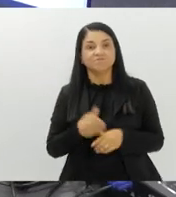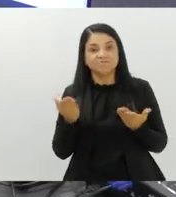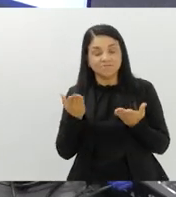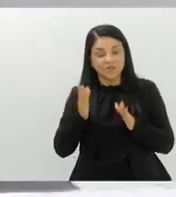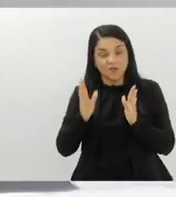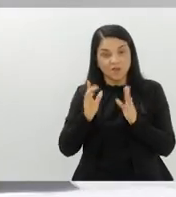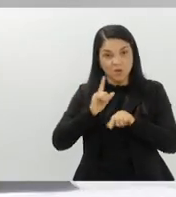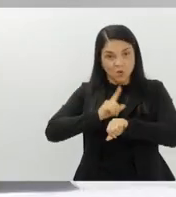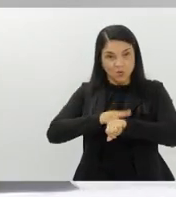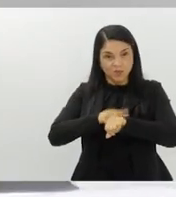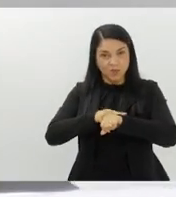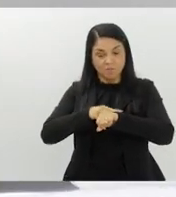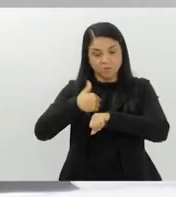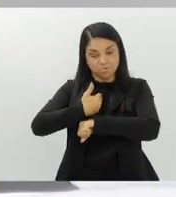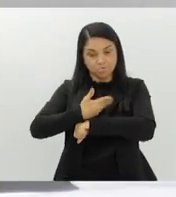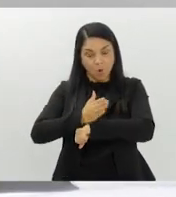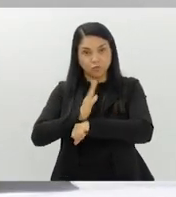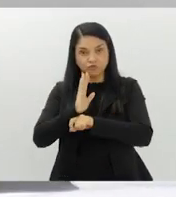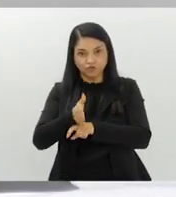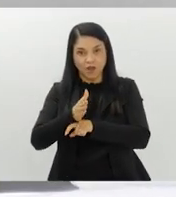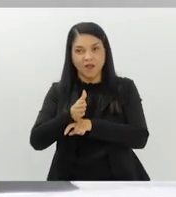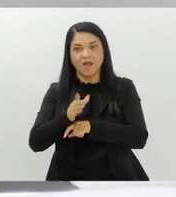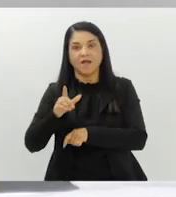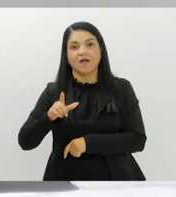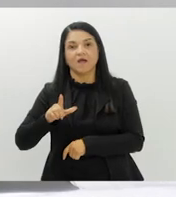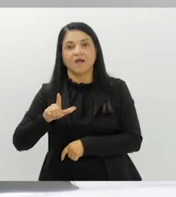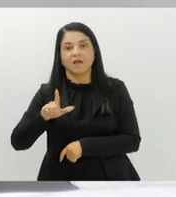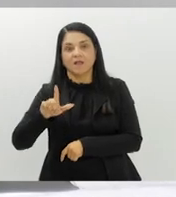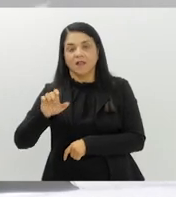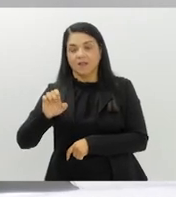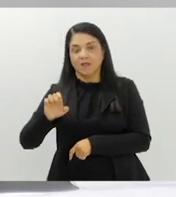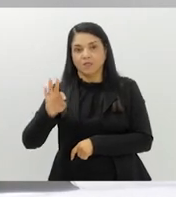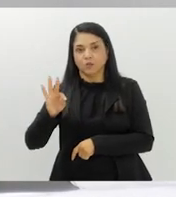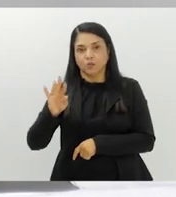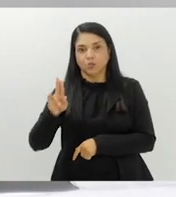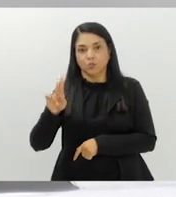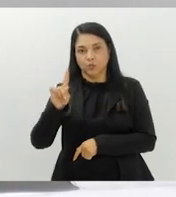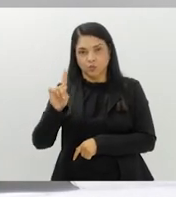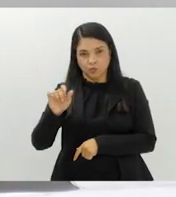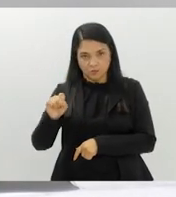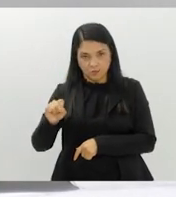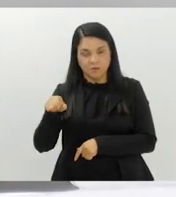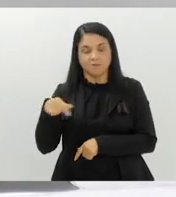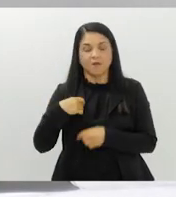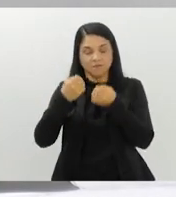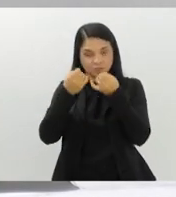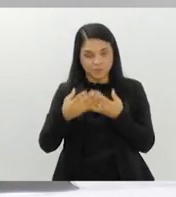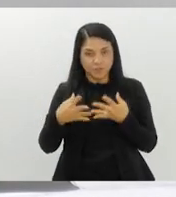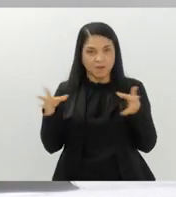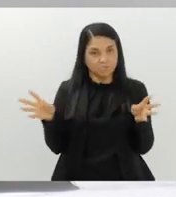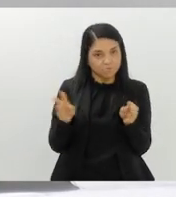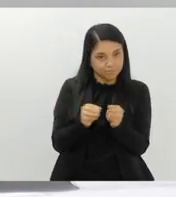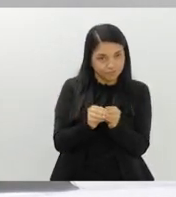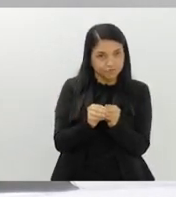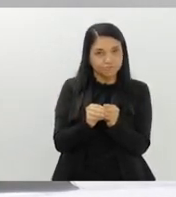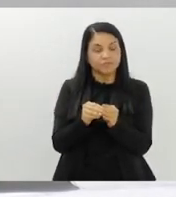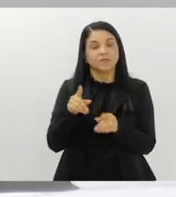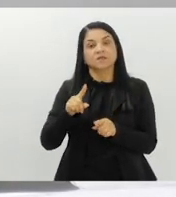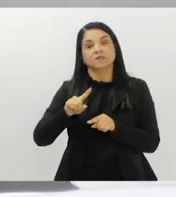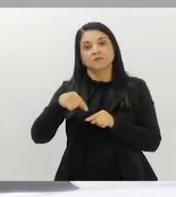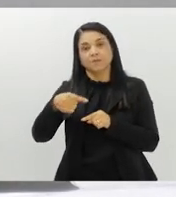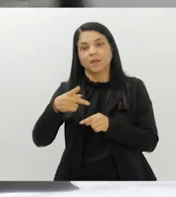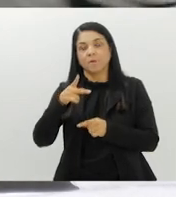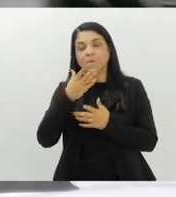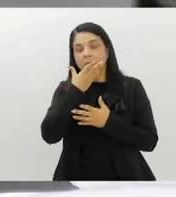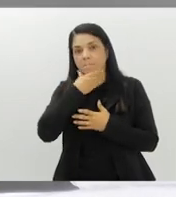tempo completamente estourado. A Aretuza, imagino que concluiu, vai falar a última palavra para a conclusão. A gente vai ouvir ainda o pai Fernando, e,